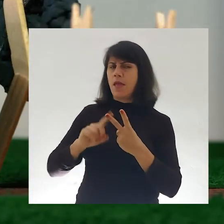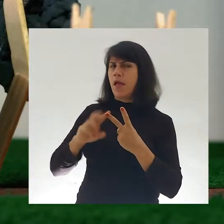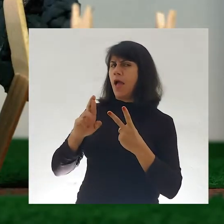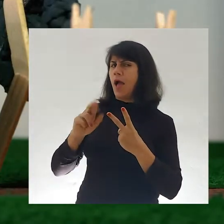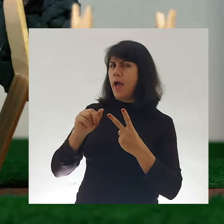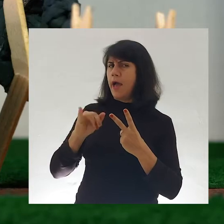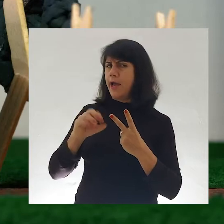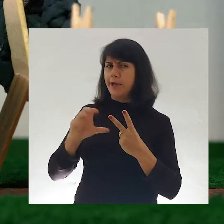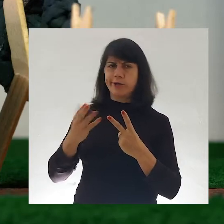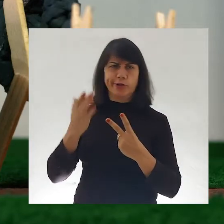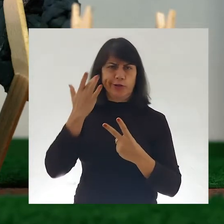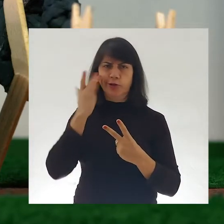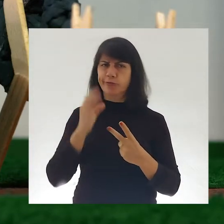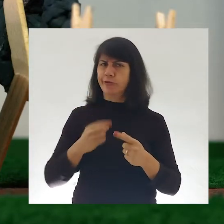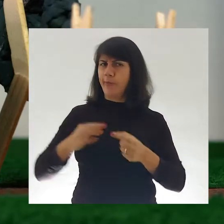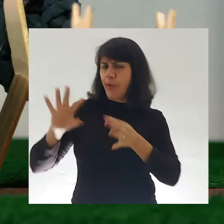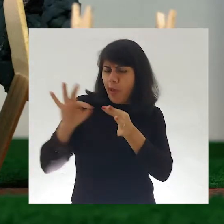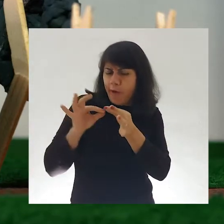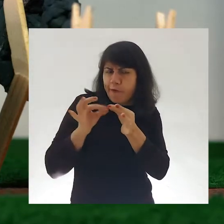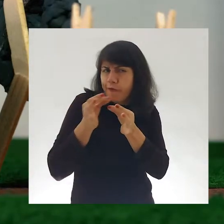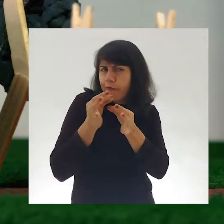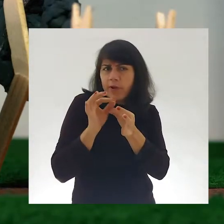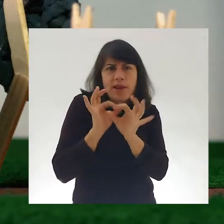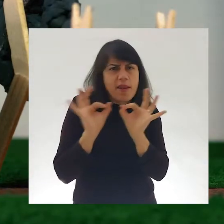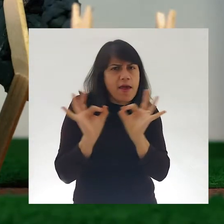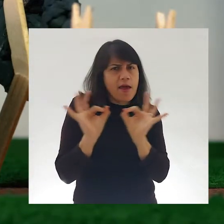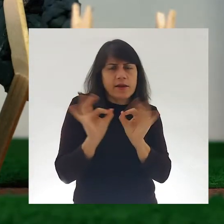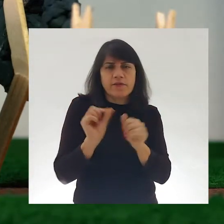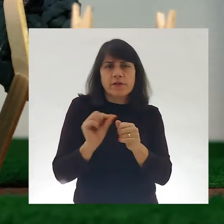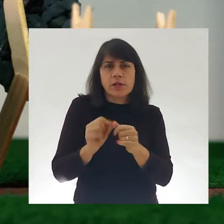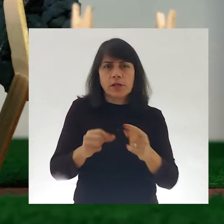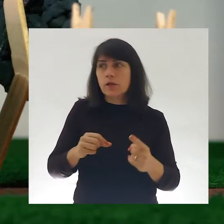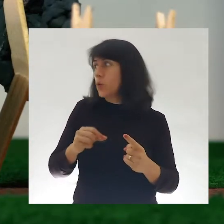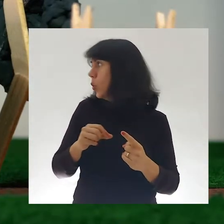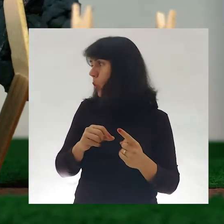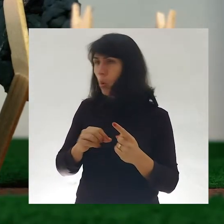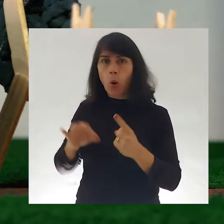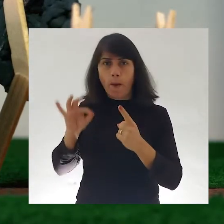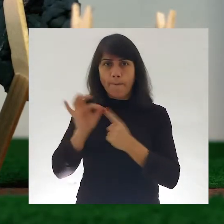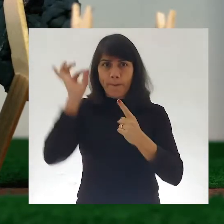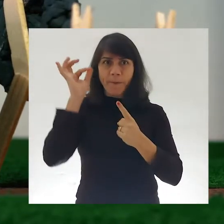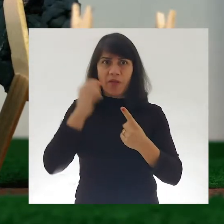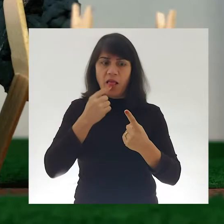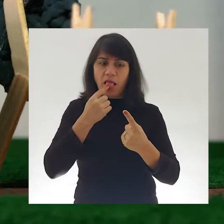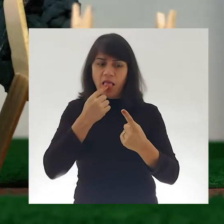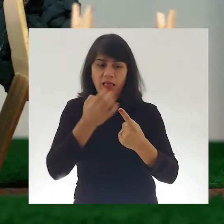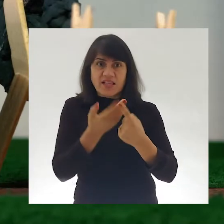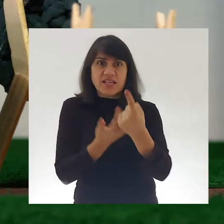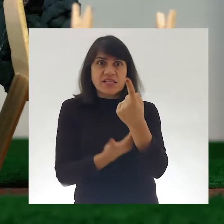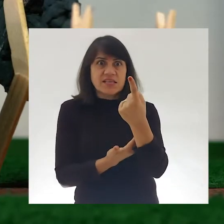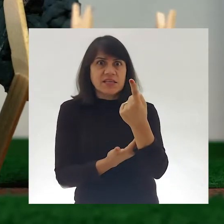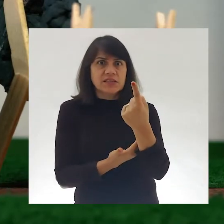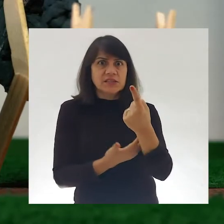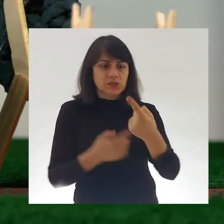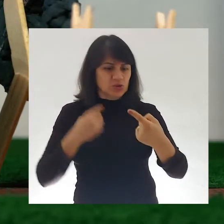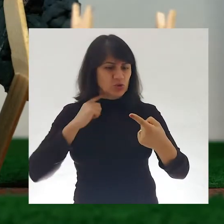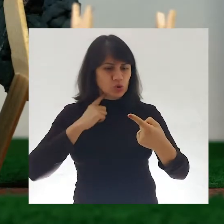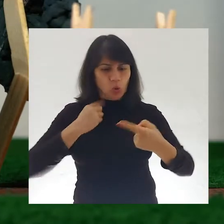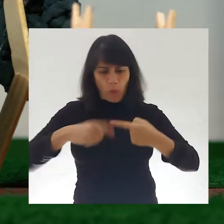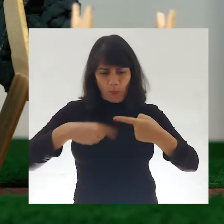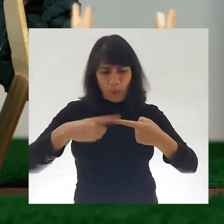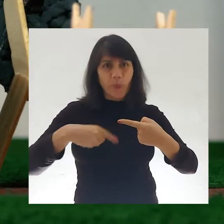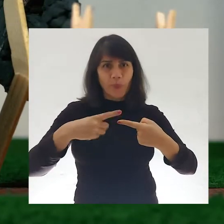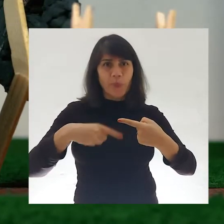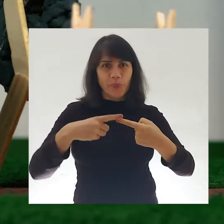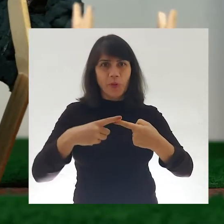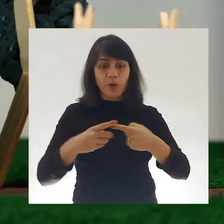não sabia nem posicionar um fio-guia, ela espetou seu próprio dedo com uma agulha, sujou a bobina de